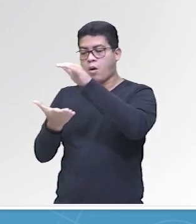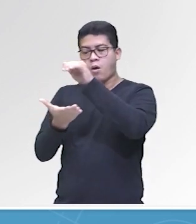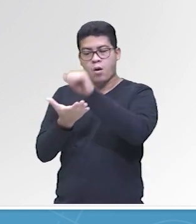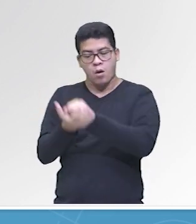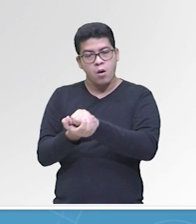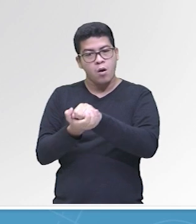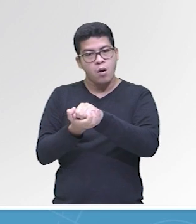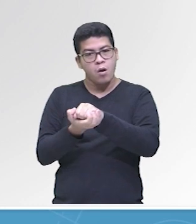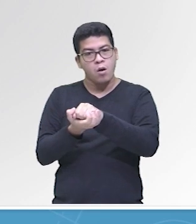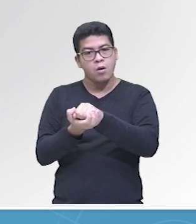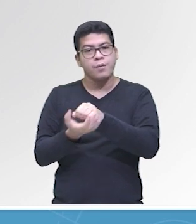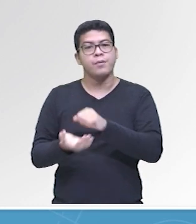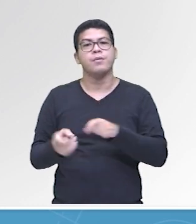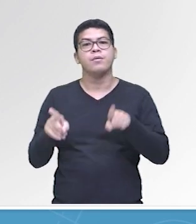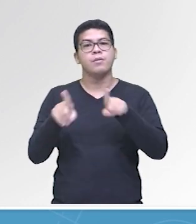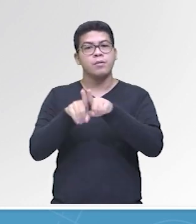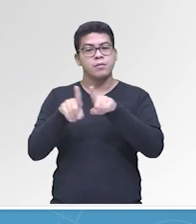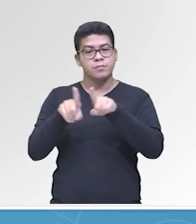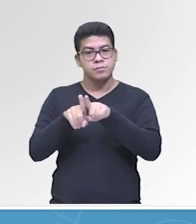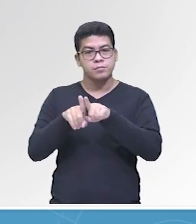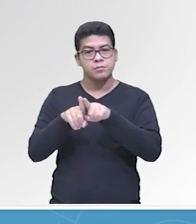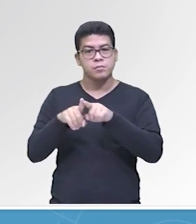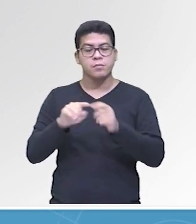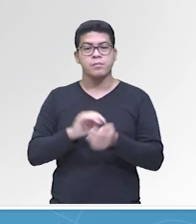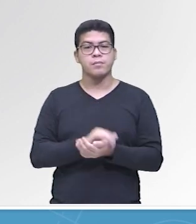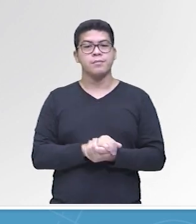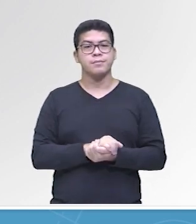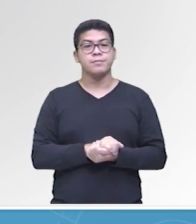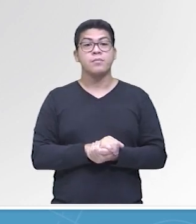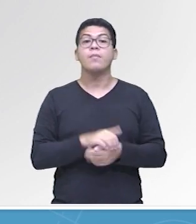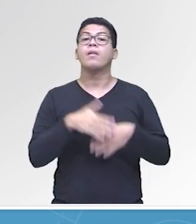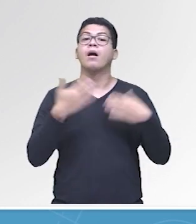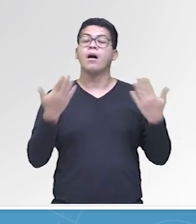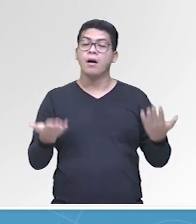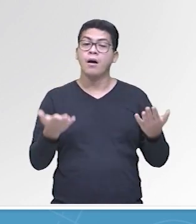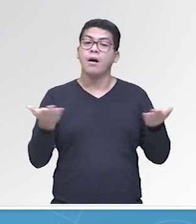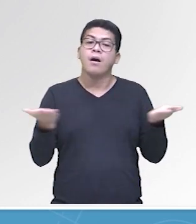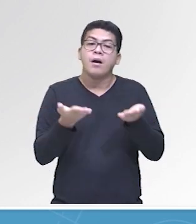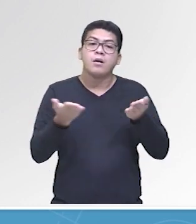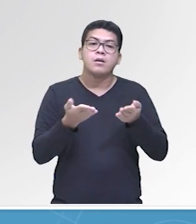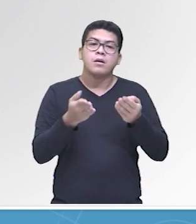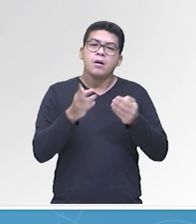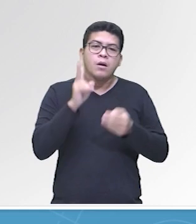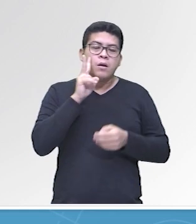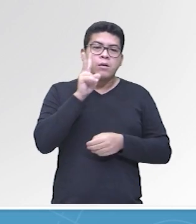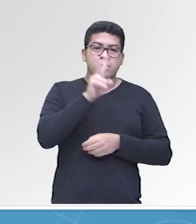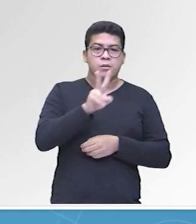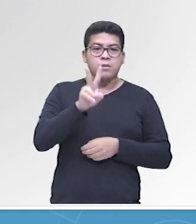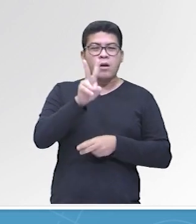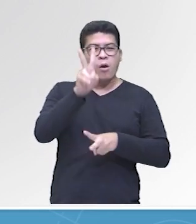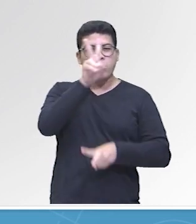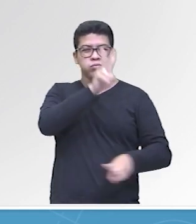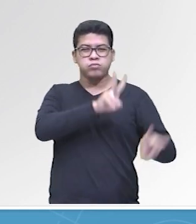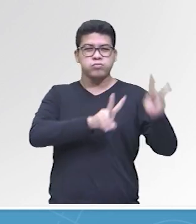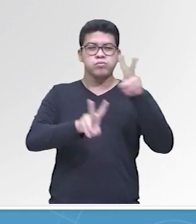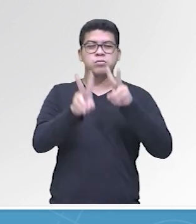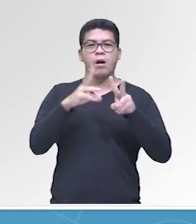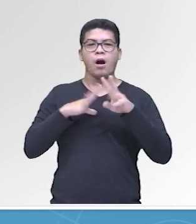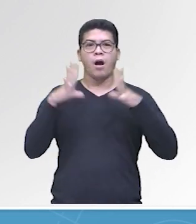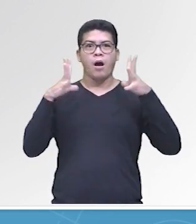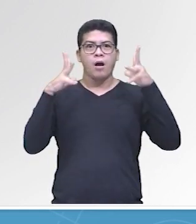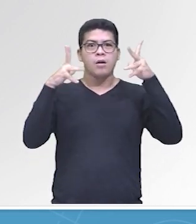aderidos à sua parede. E agora a gente traz aí para vocês uma visão geral. Isso aqui é um exemplo